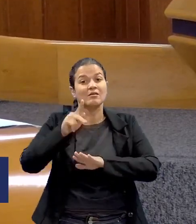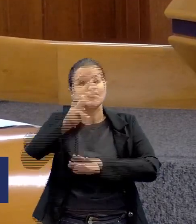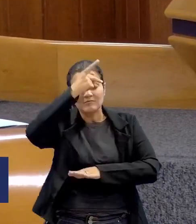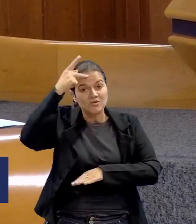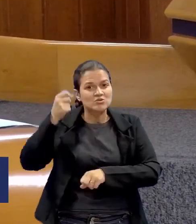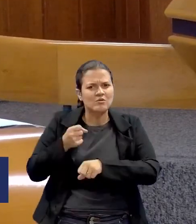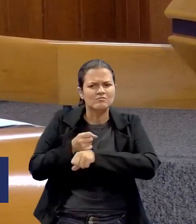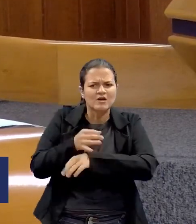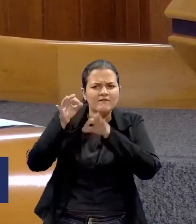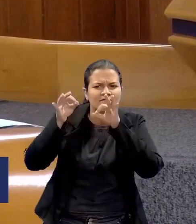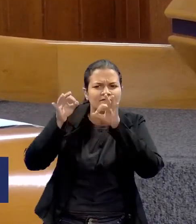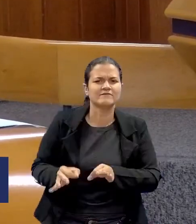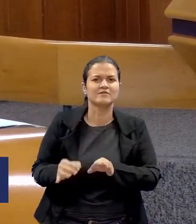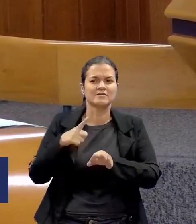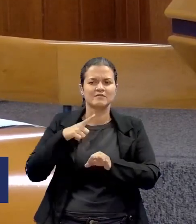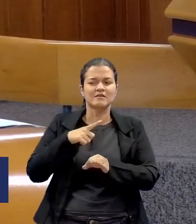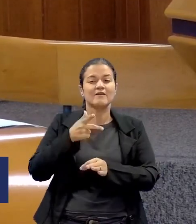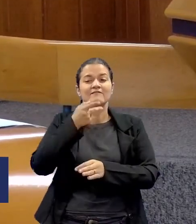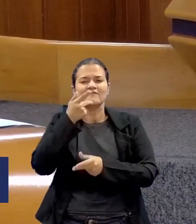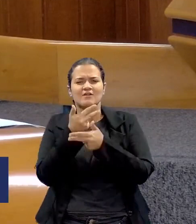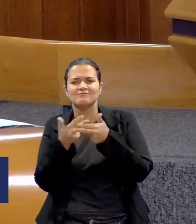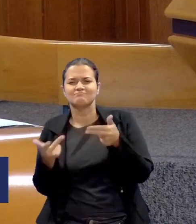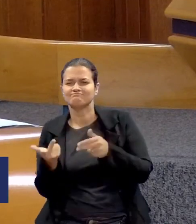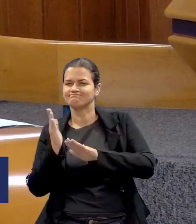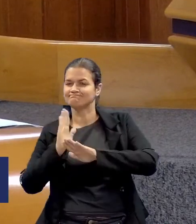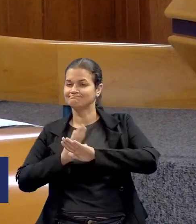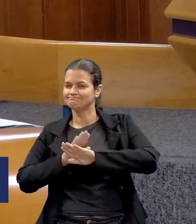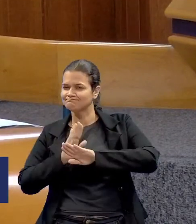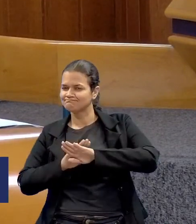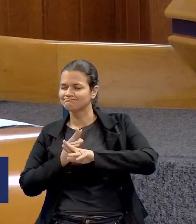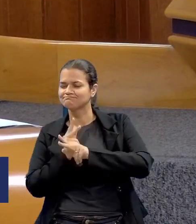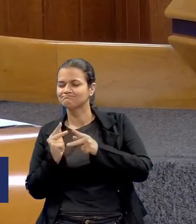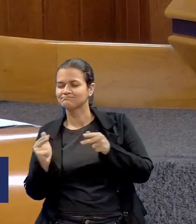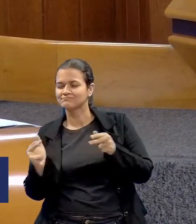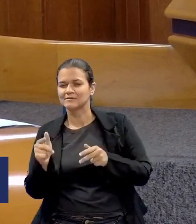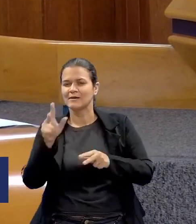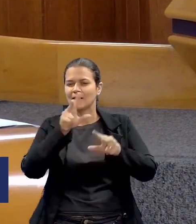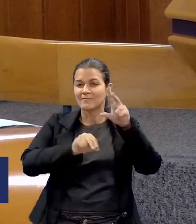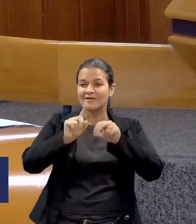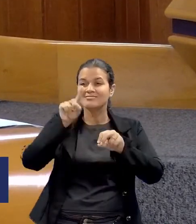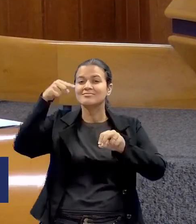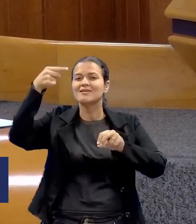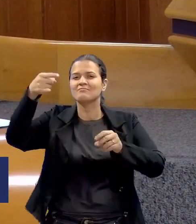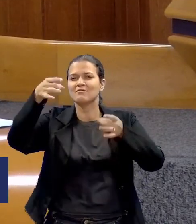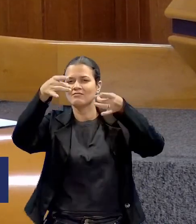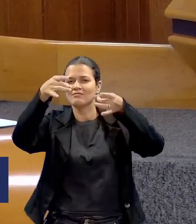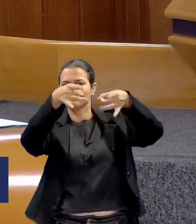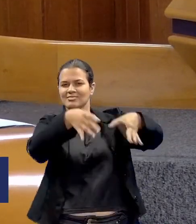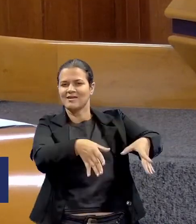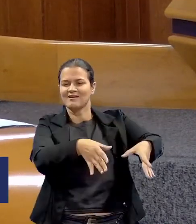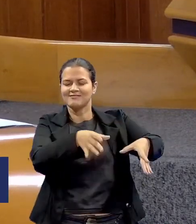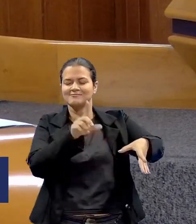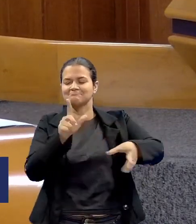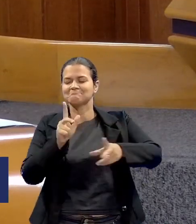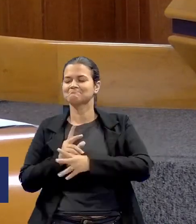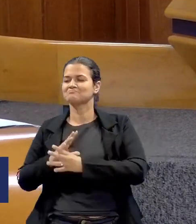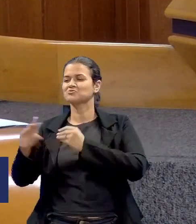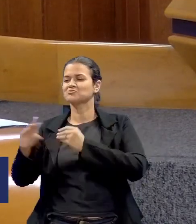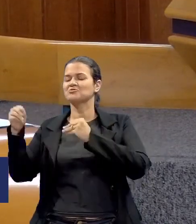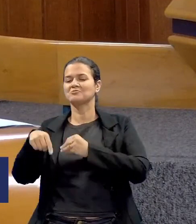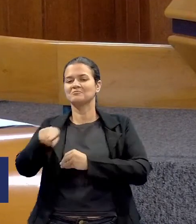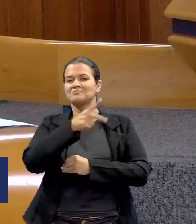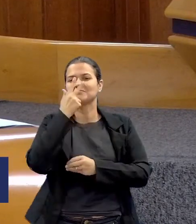ao bode tramas suas, do povo, e o abandona no deserto, onde somem todos os seus